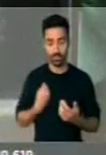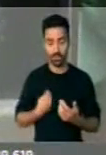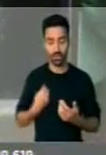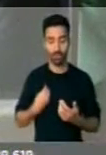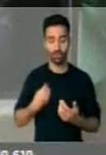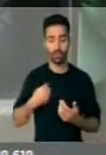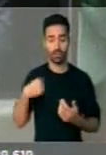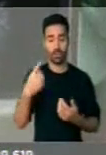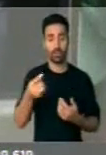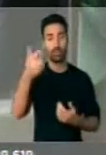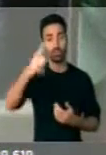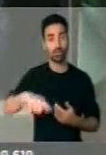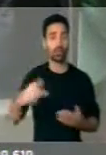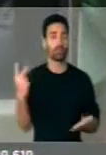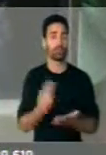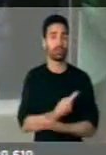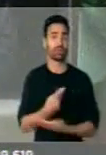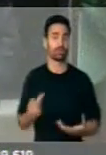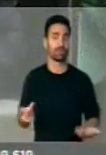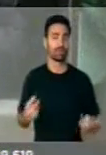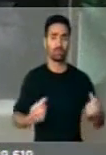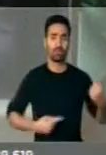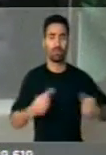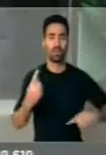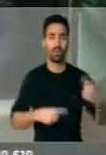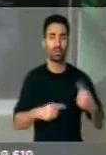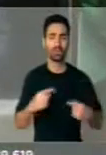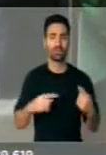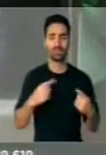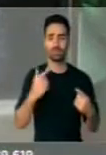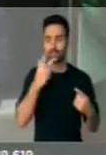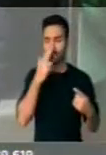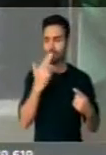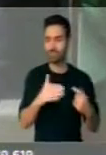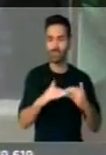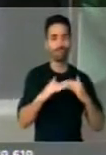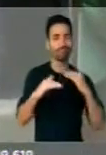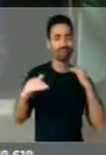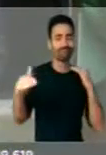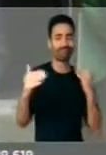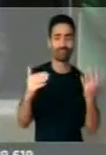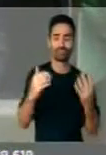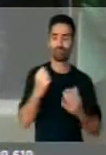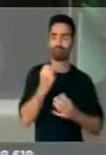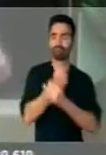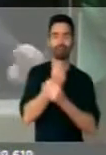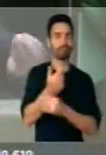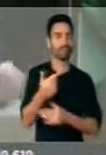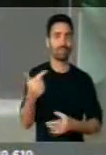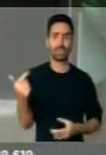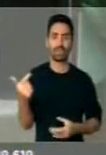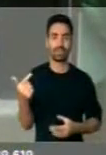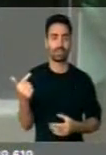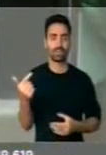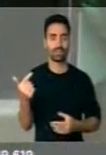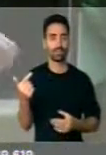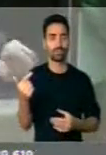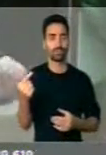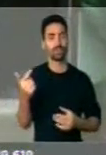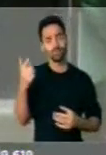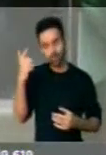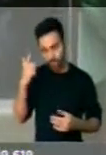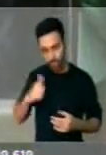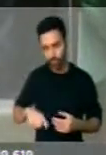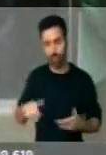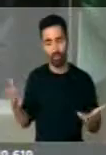novamente. A instabilidade política, a instabilidade institucional, tudo isso volta a pairar sobre